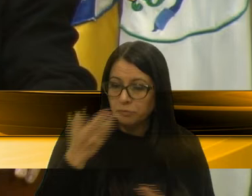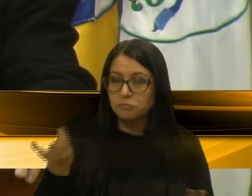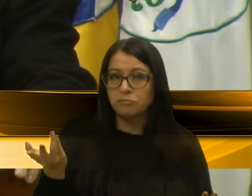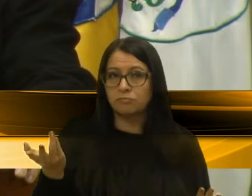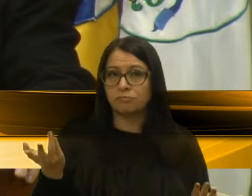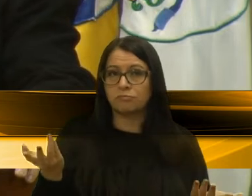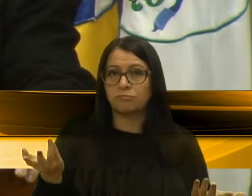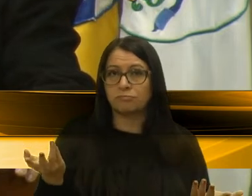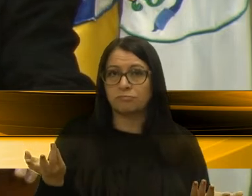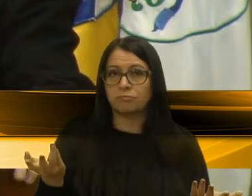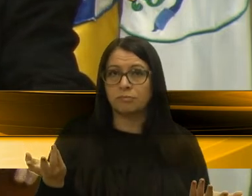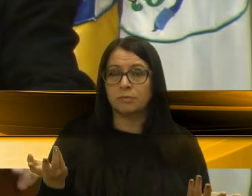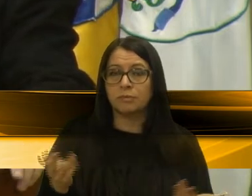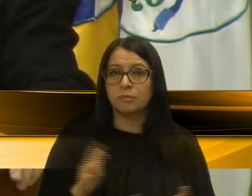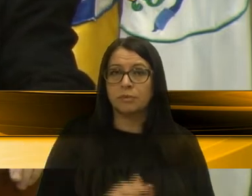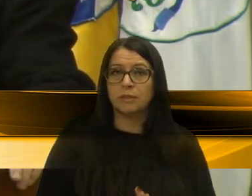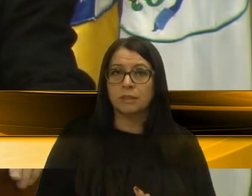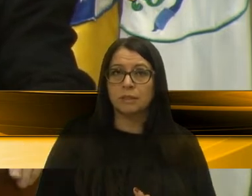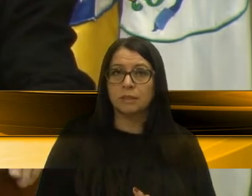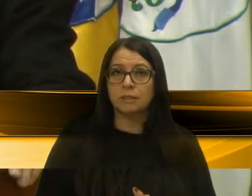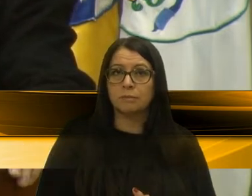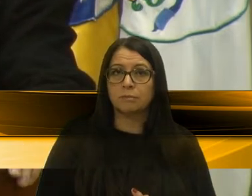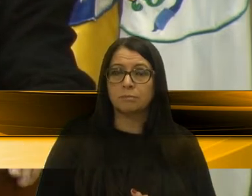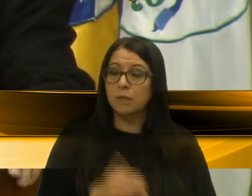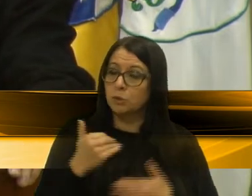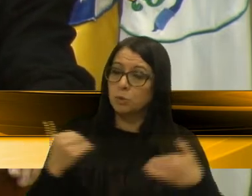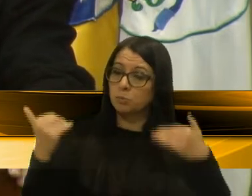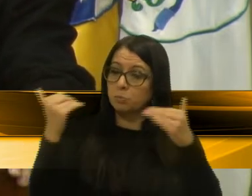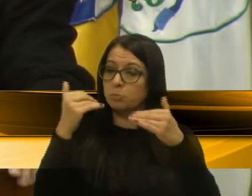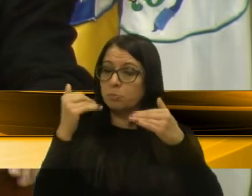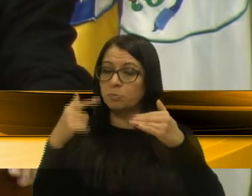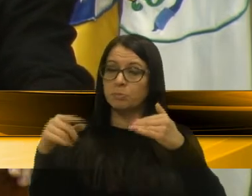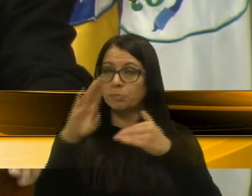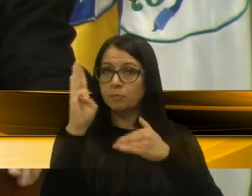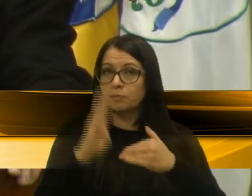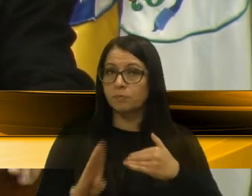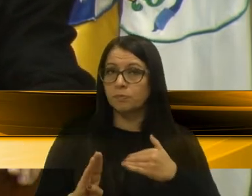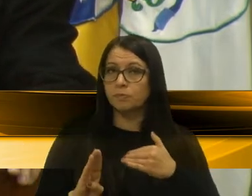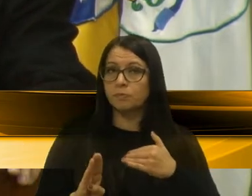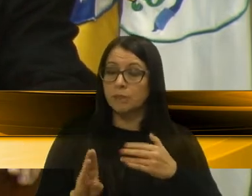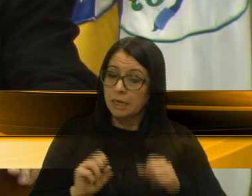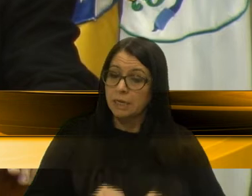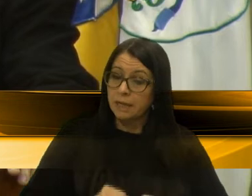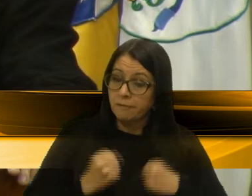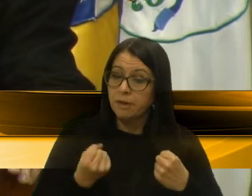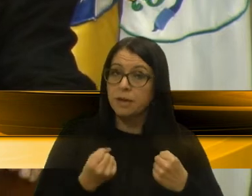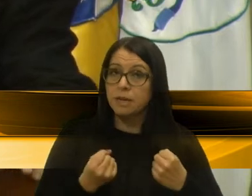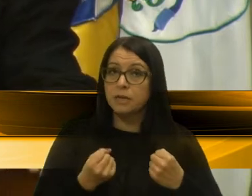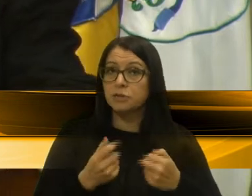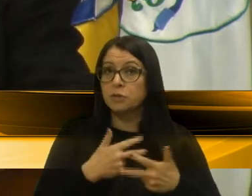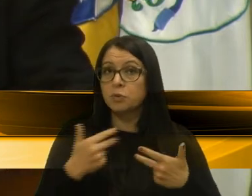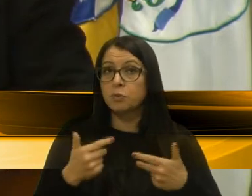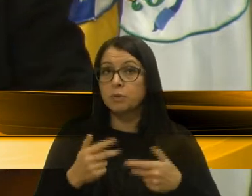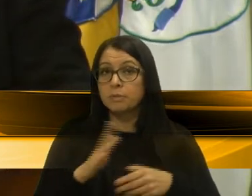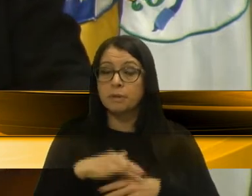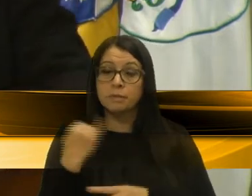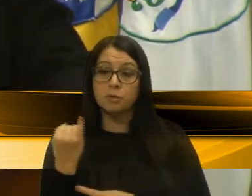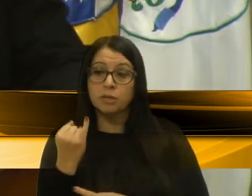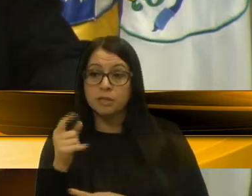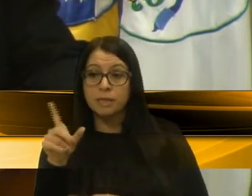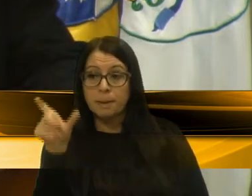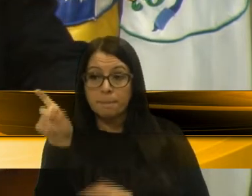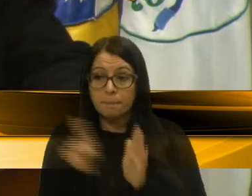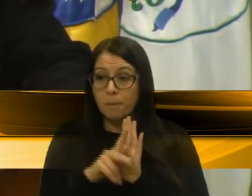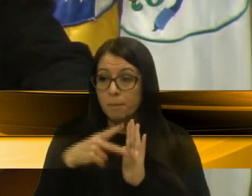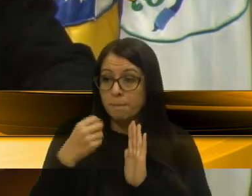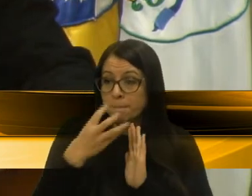né, patrocinada pelas elites brasileiras que defendem os seus privilégios. Já